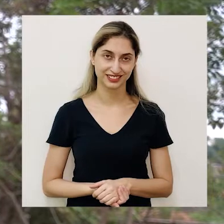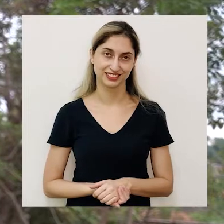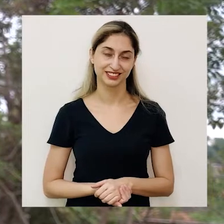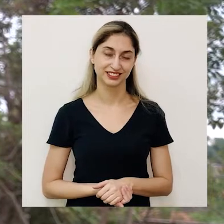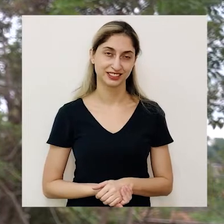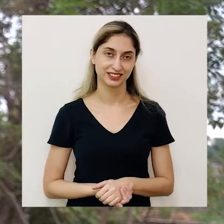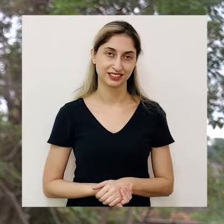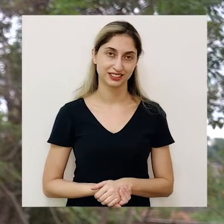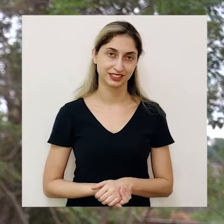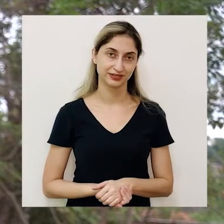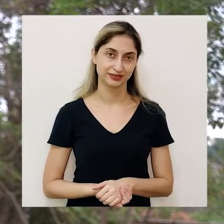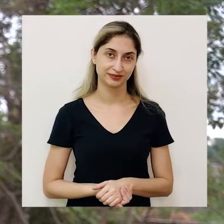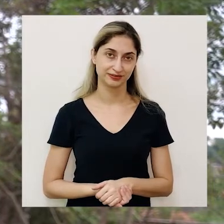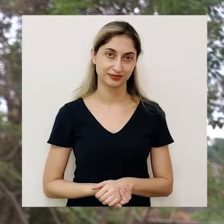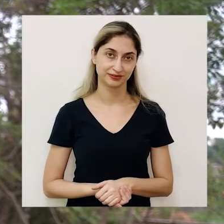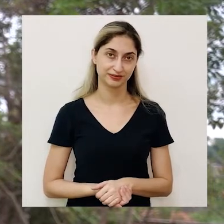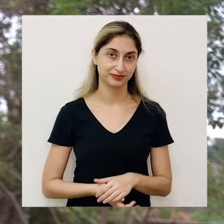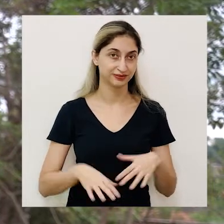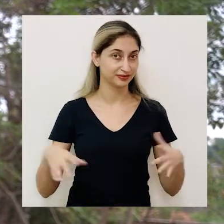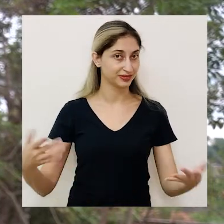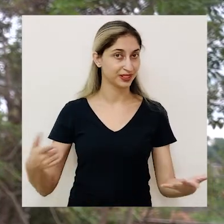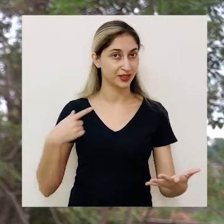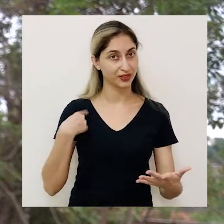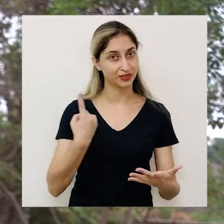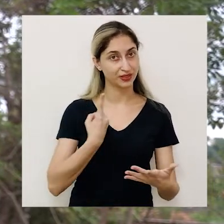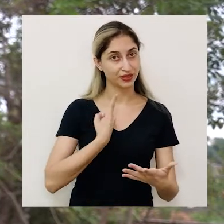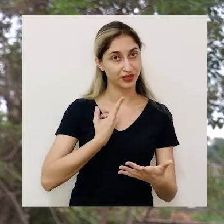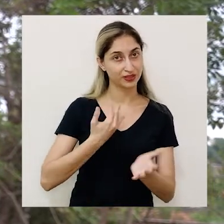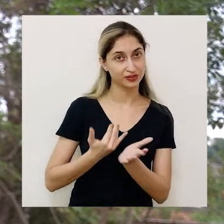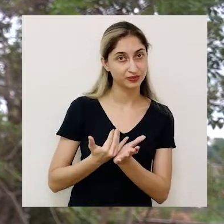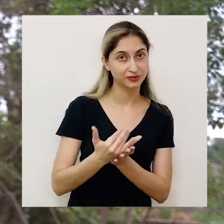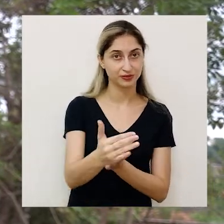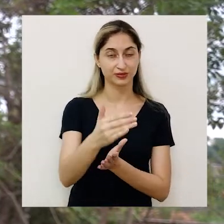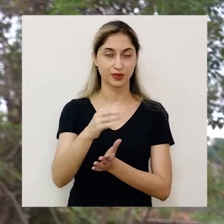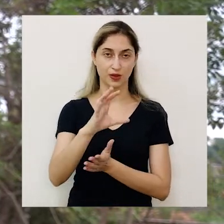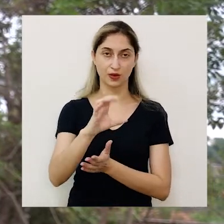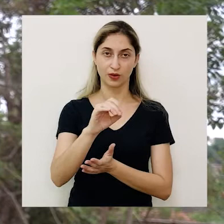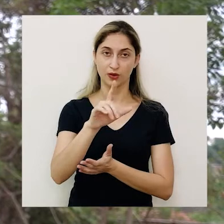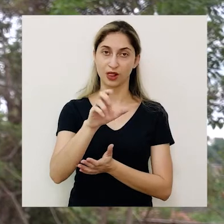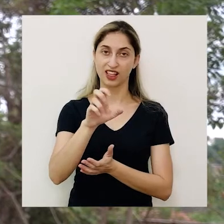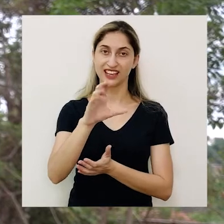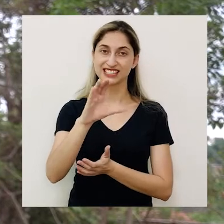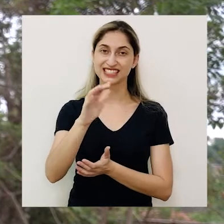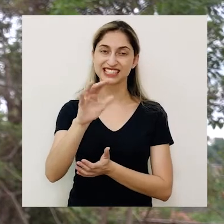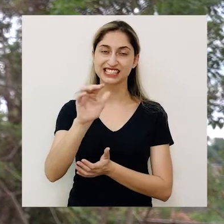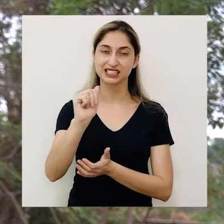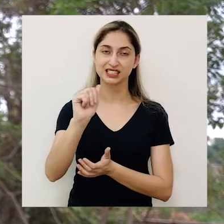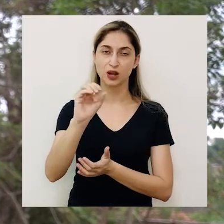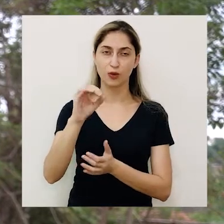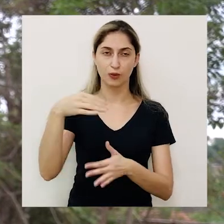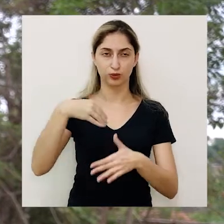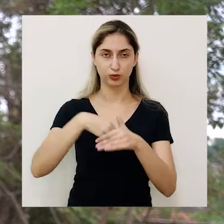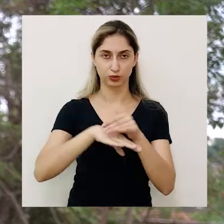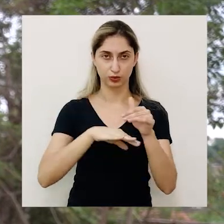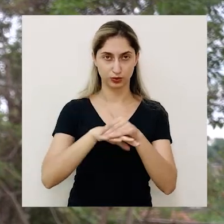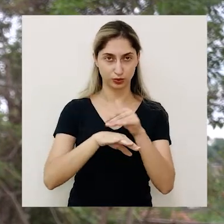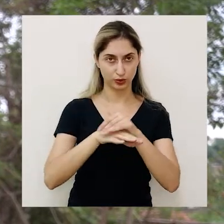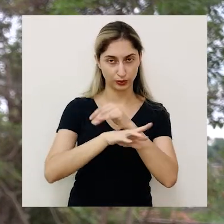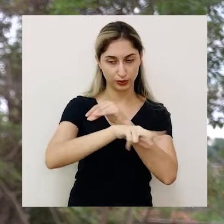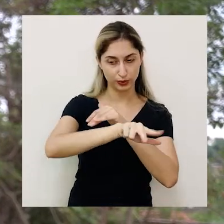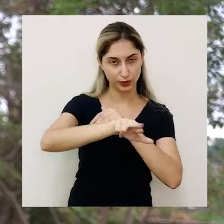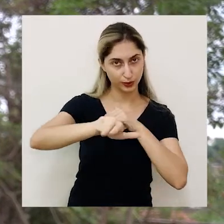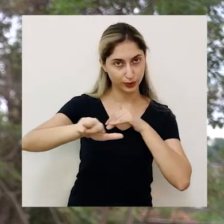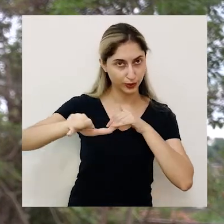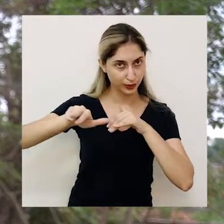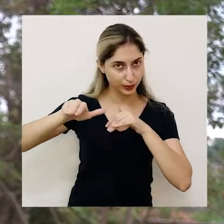colocar aqui e pronto. Já está pronto uma das espécies da nossa coleção, da nossa nova coleção. A